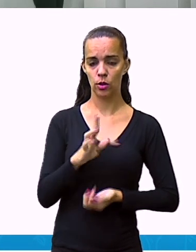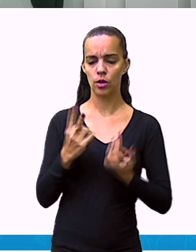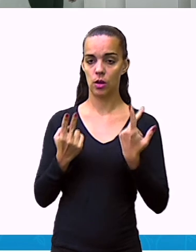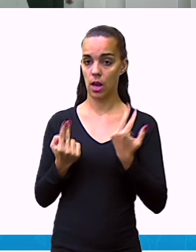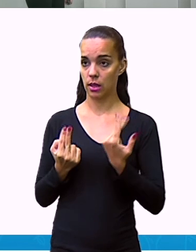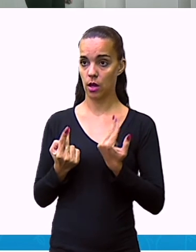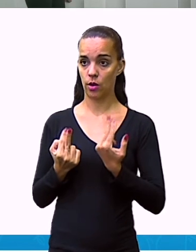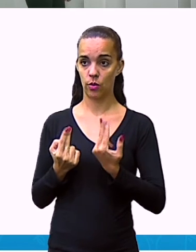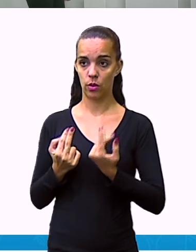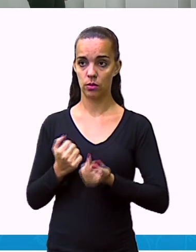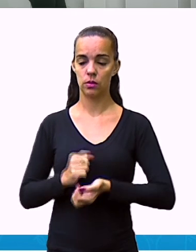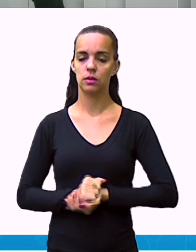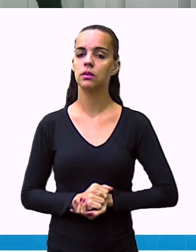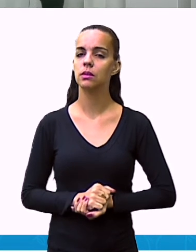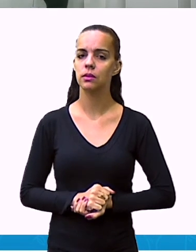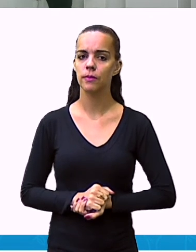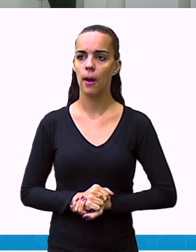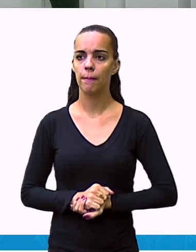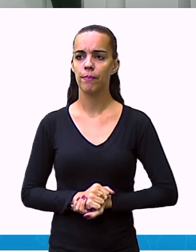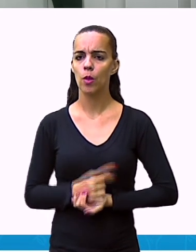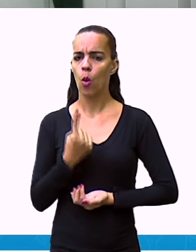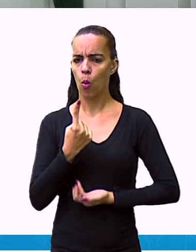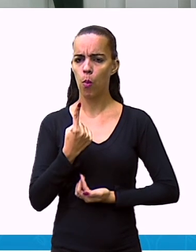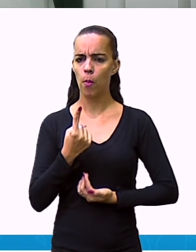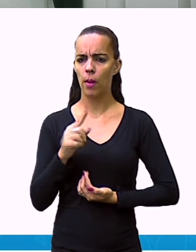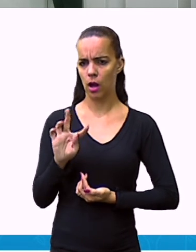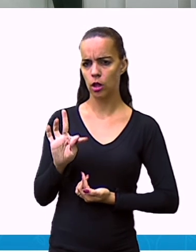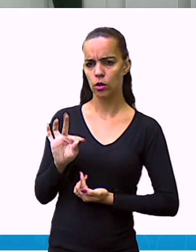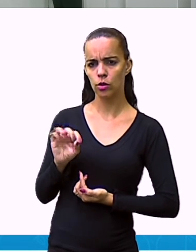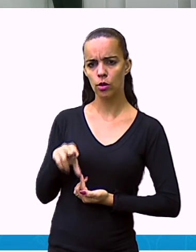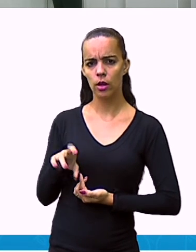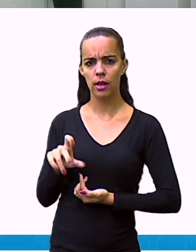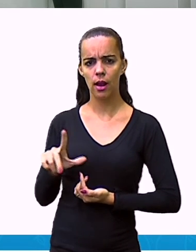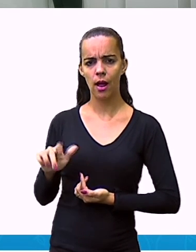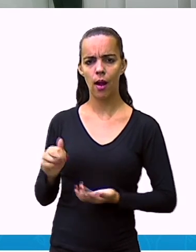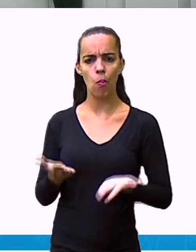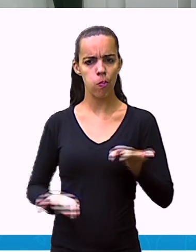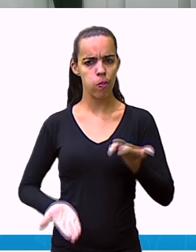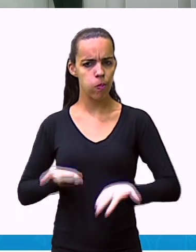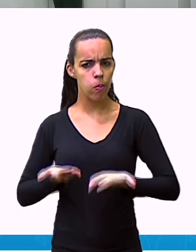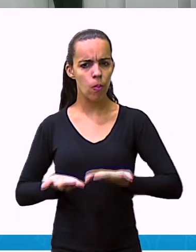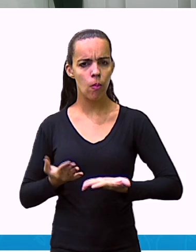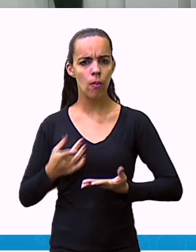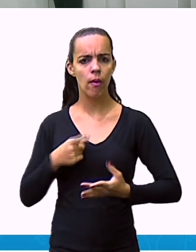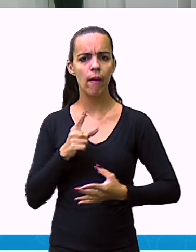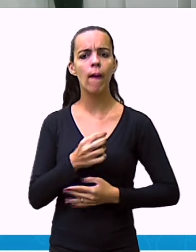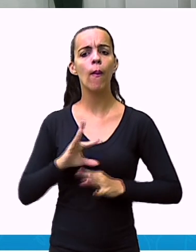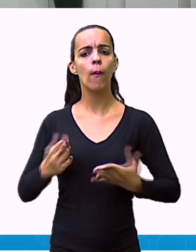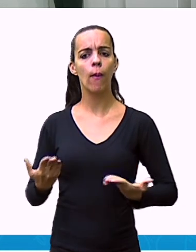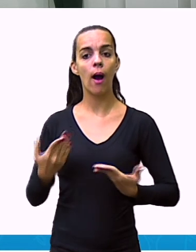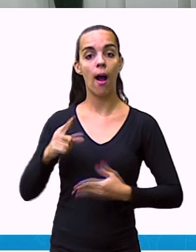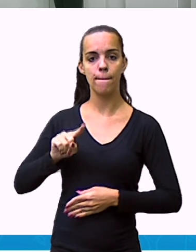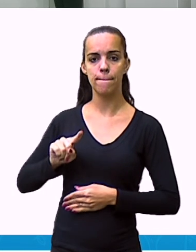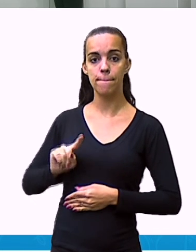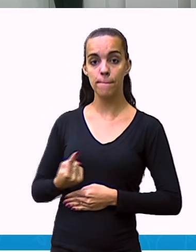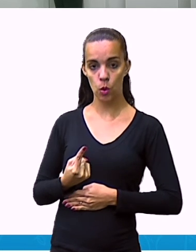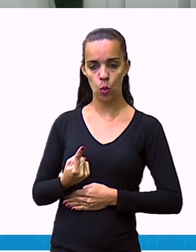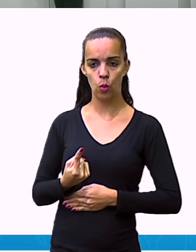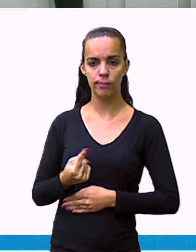a equivale a quanto a mil em quilogramas